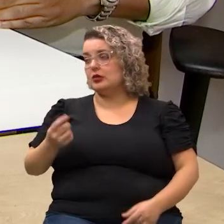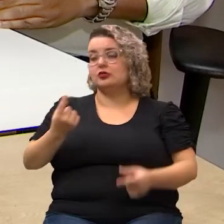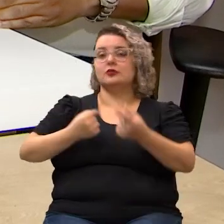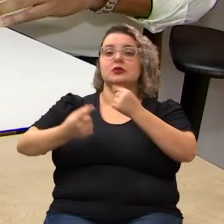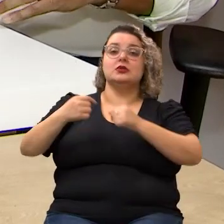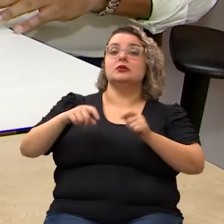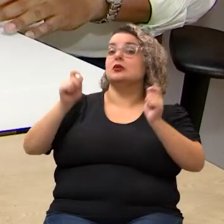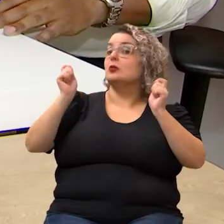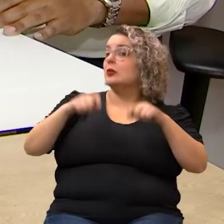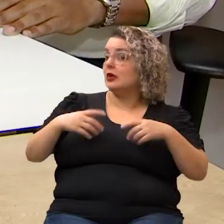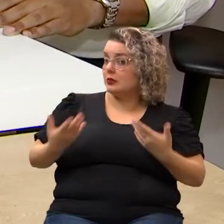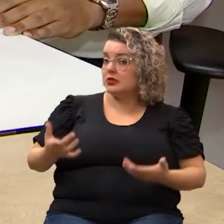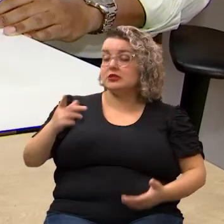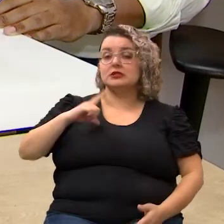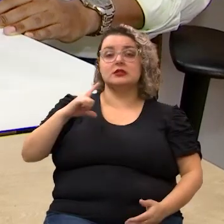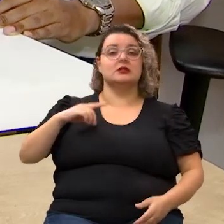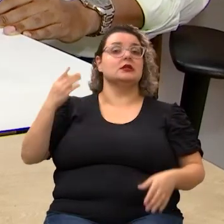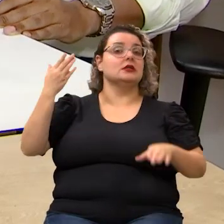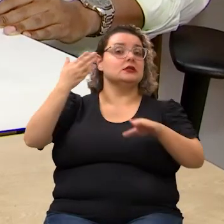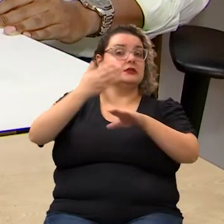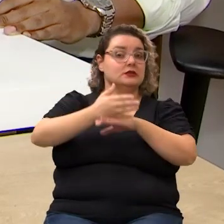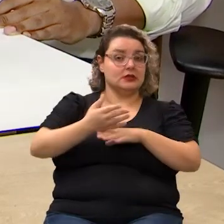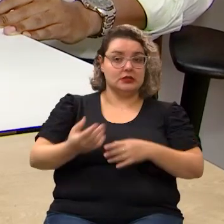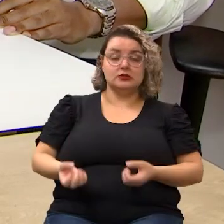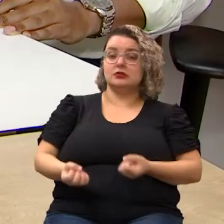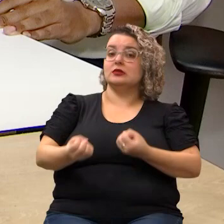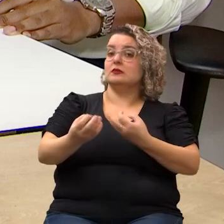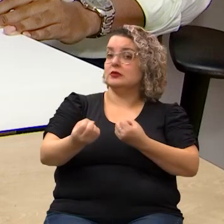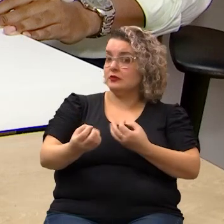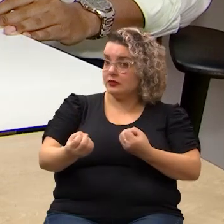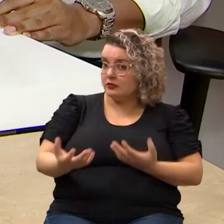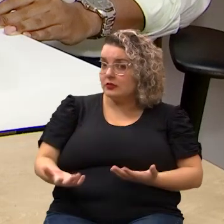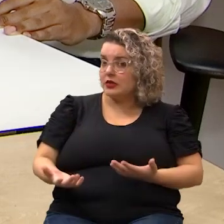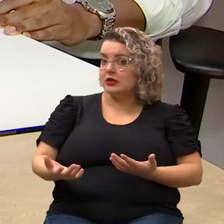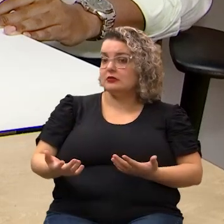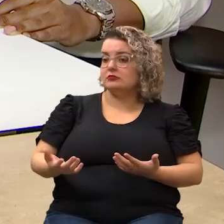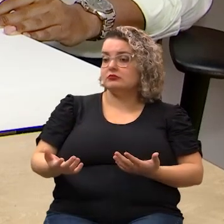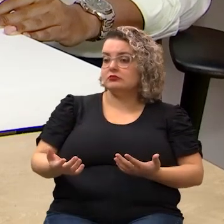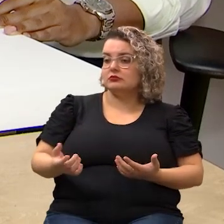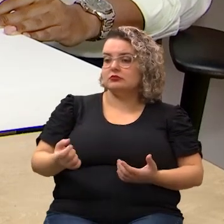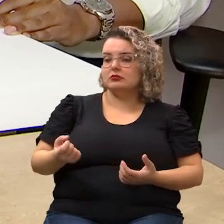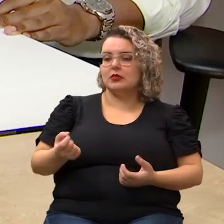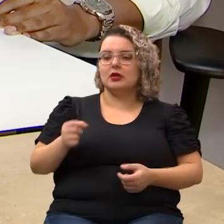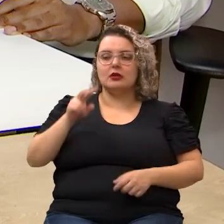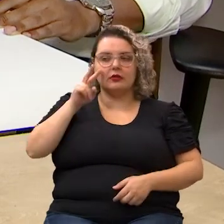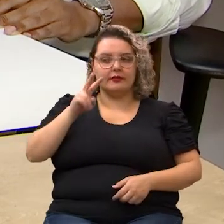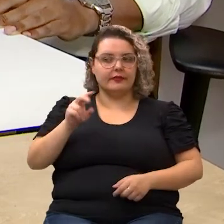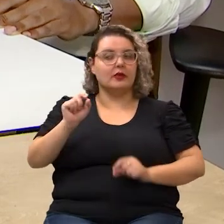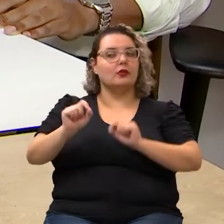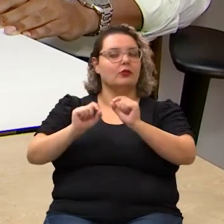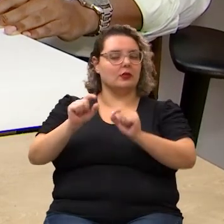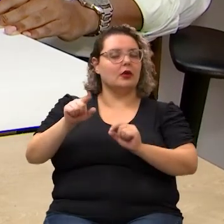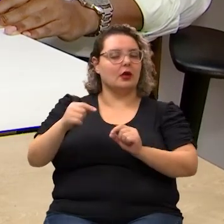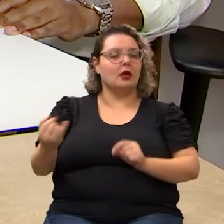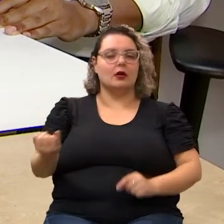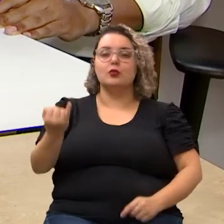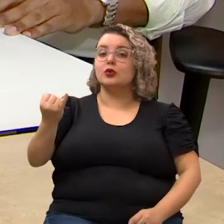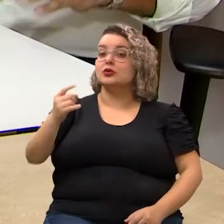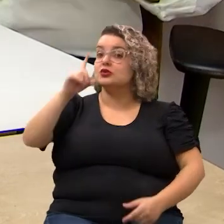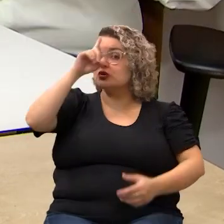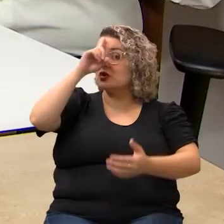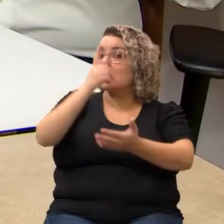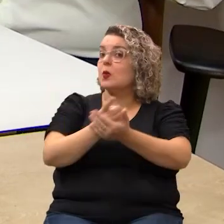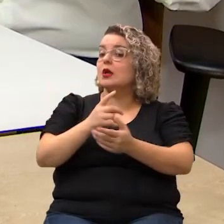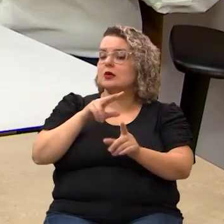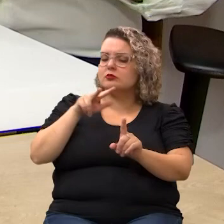sua capacidade de ter acesso a essa informação e pincelar aquilo que é importante vai ser